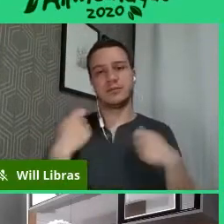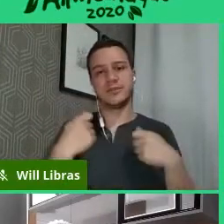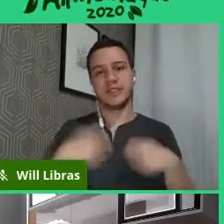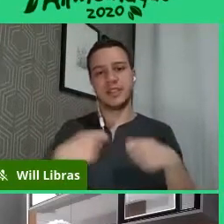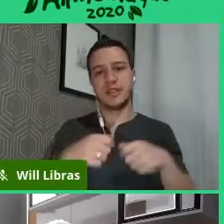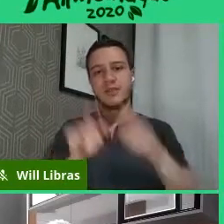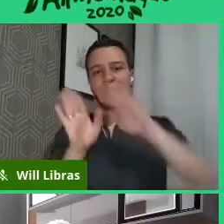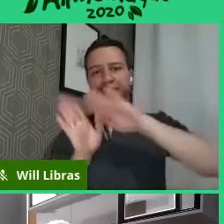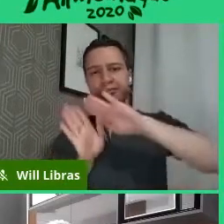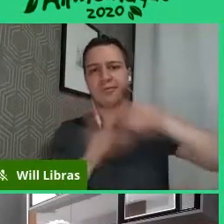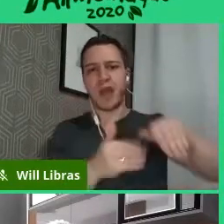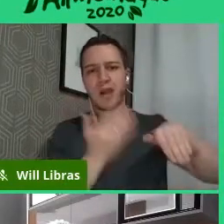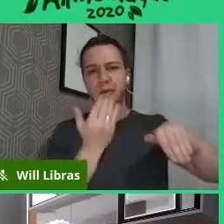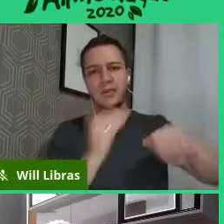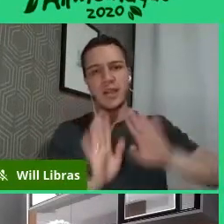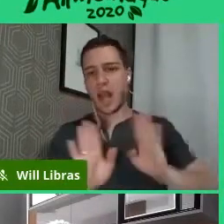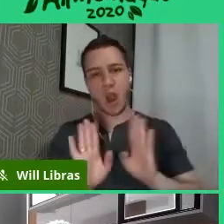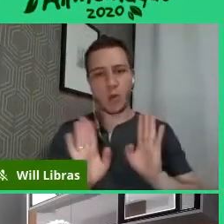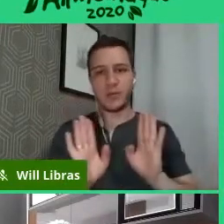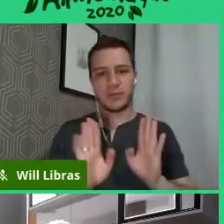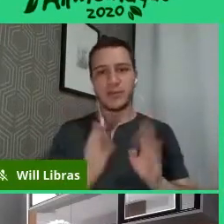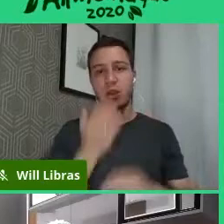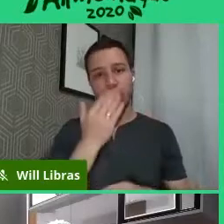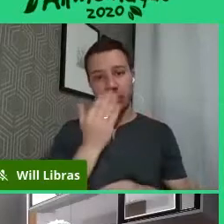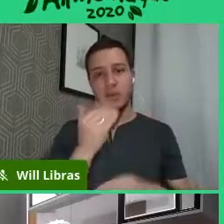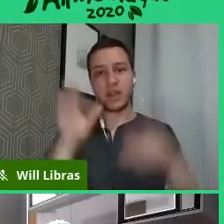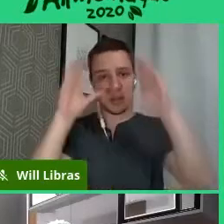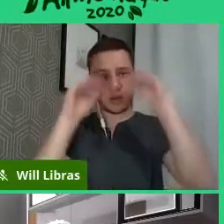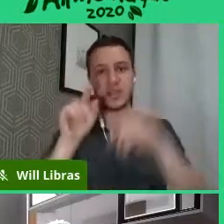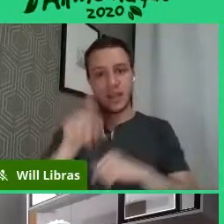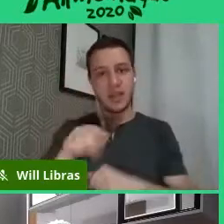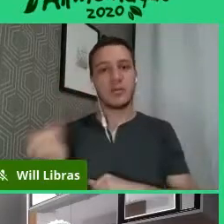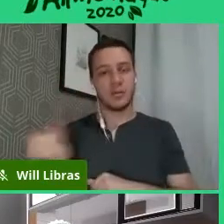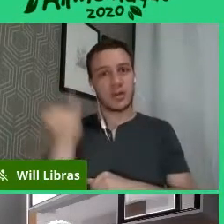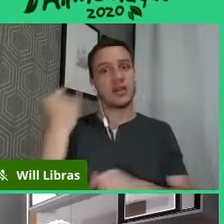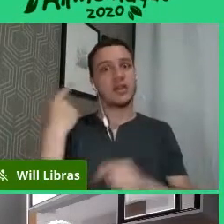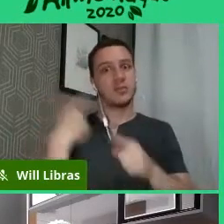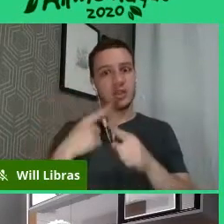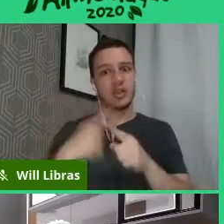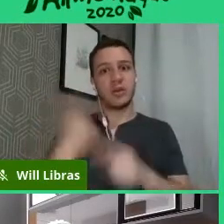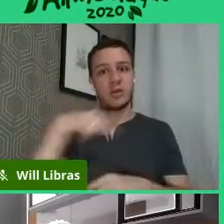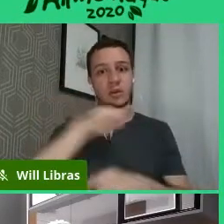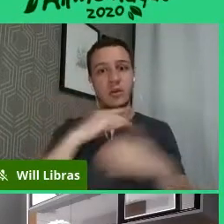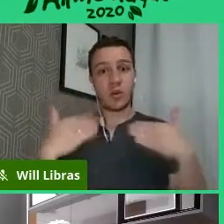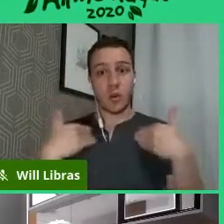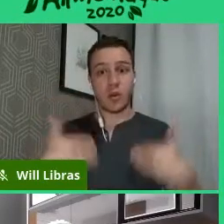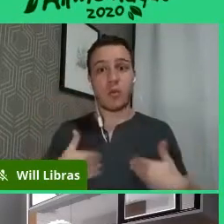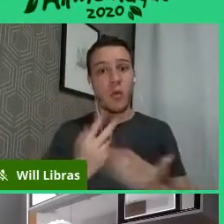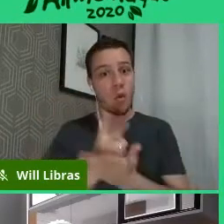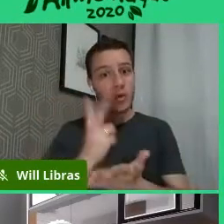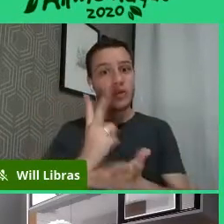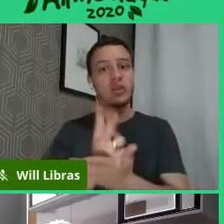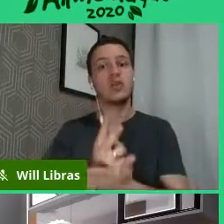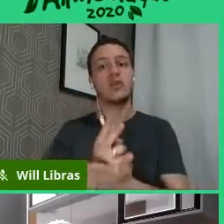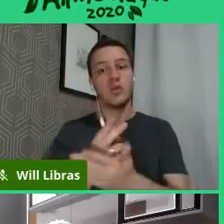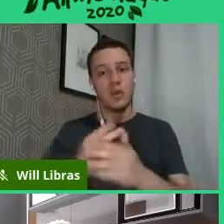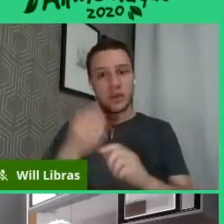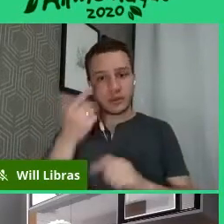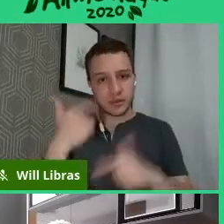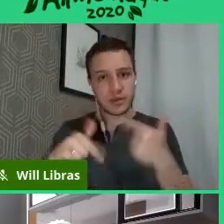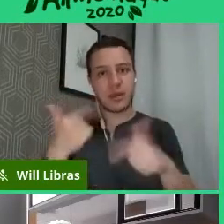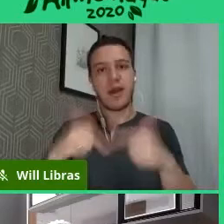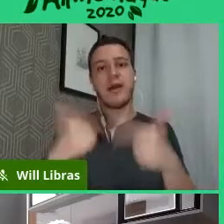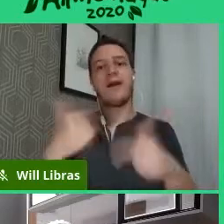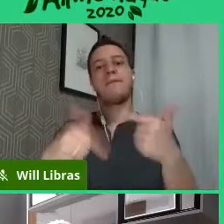refeição. O jantar, ele é importante porque o nosso organismo continua em funcionamento, nós temos funções